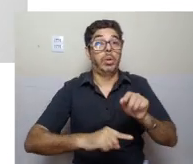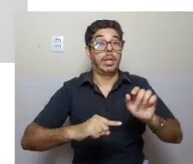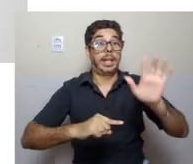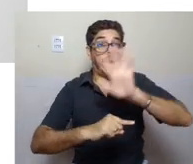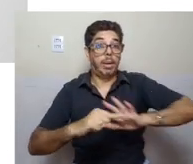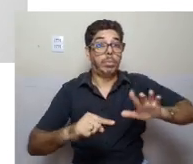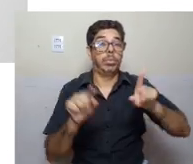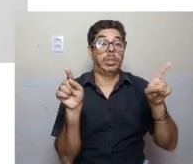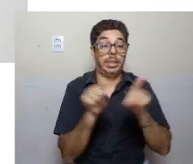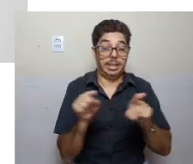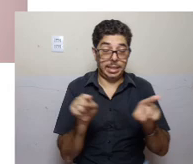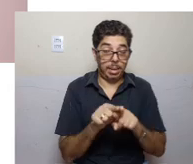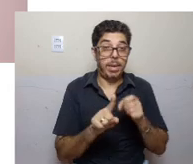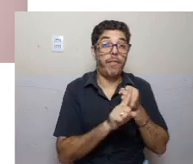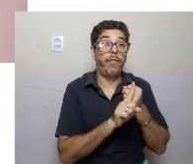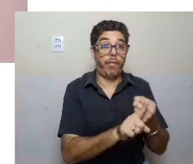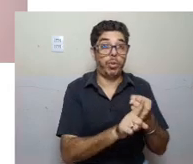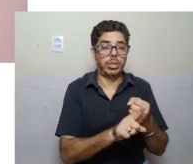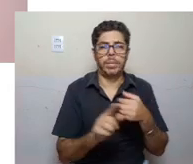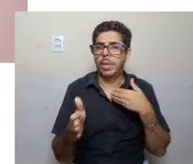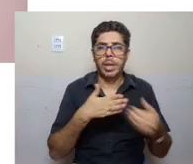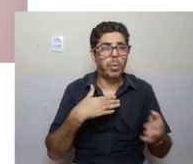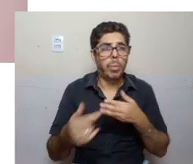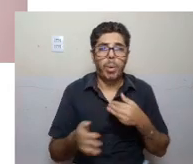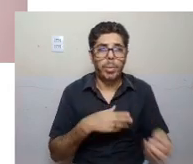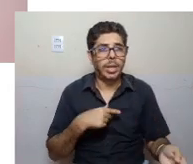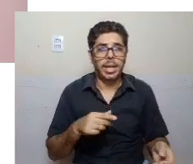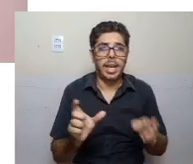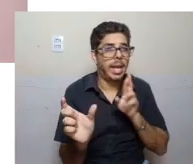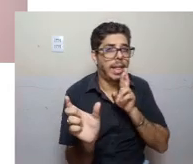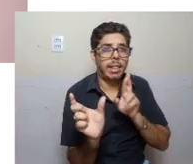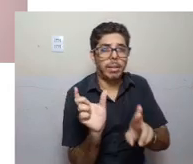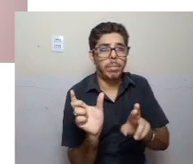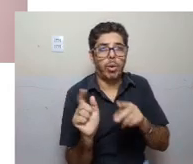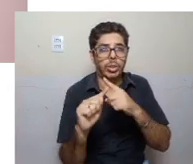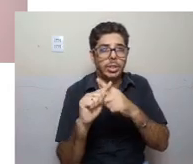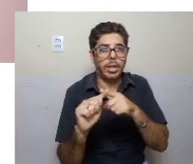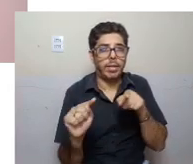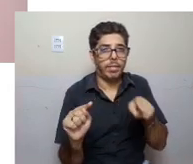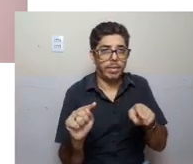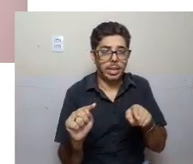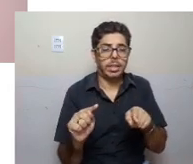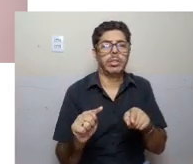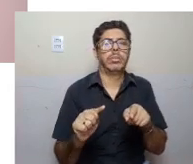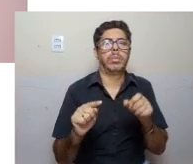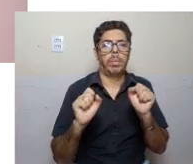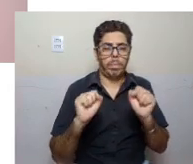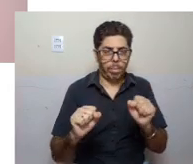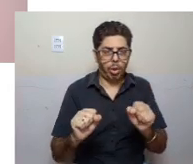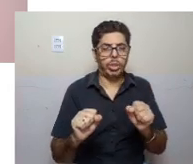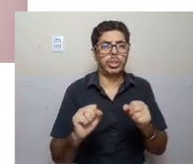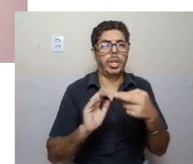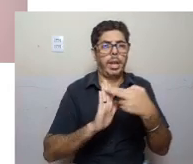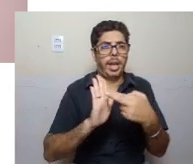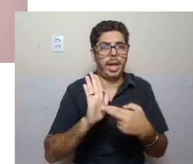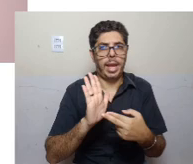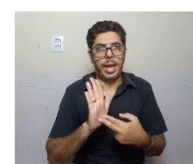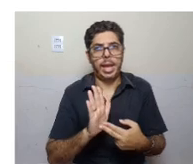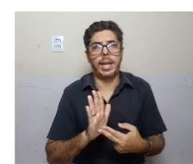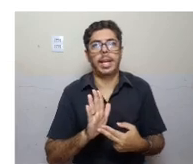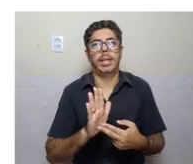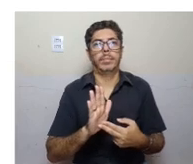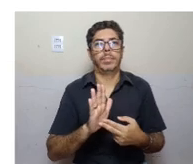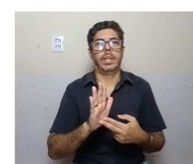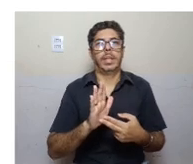campo ao mesmo tempo. E como para qualquer produto vetorial, nós podemos analisar a relação entre os vetores pela regra da mão